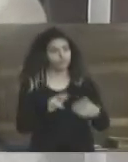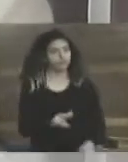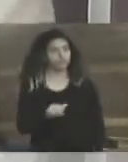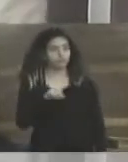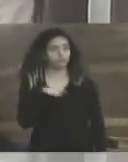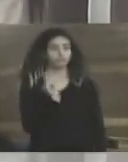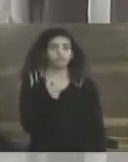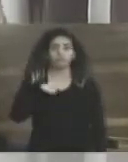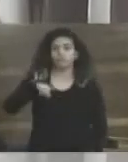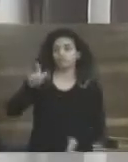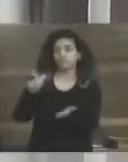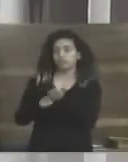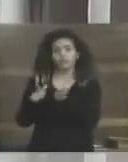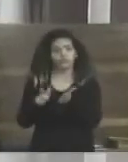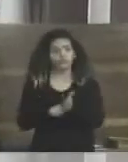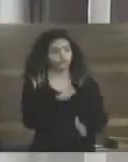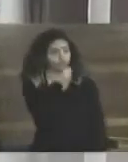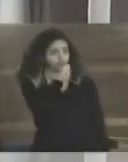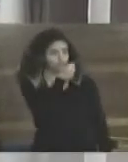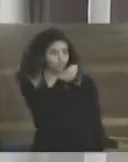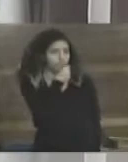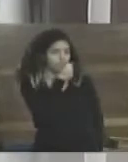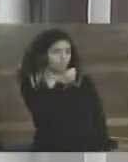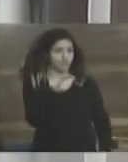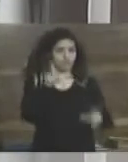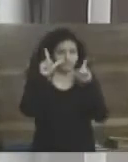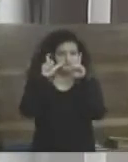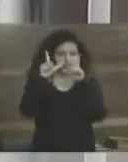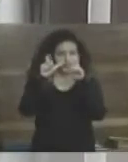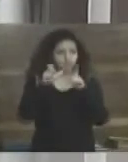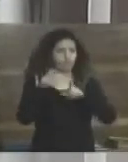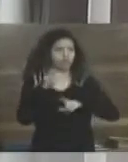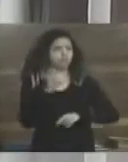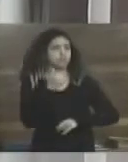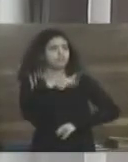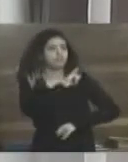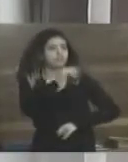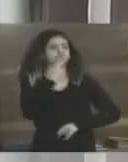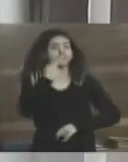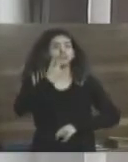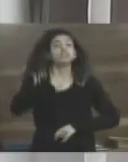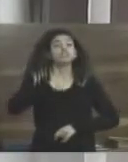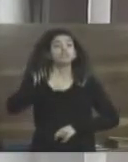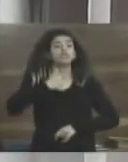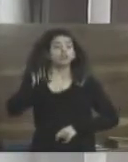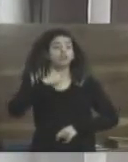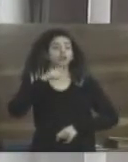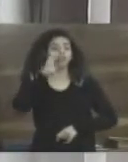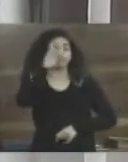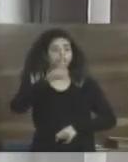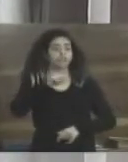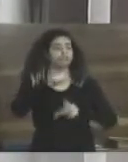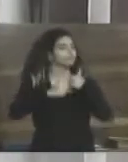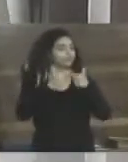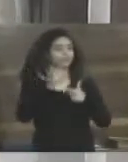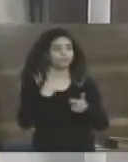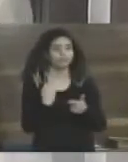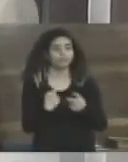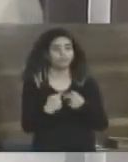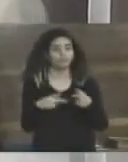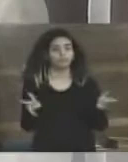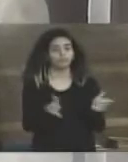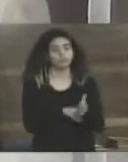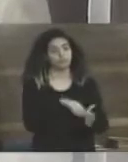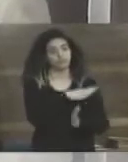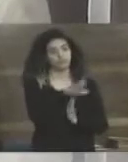para jornal, em nenhum momento botamos a nossa foto, fomos para a rede para falar, sou eu que estou nessa luta, porque essa luta não é minha, essa luta é de